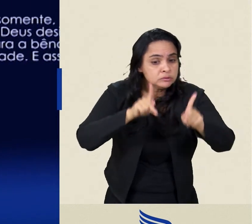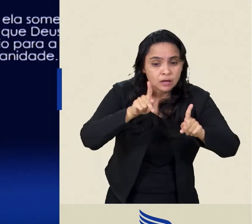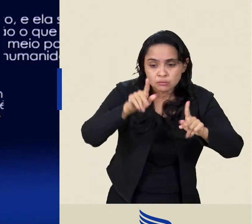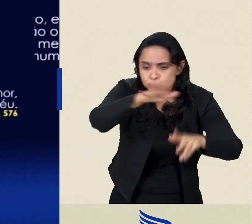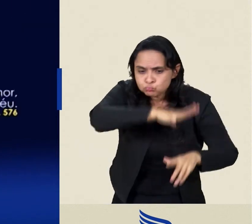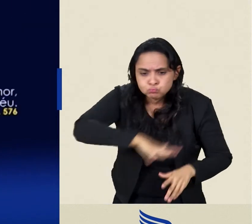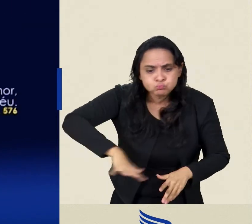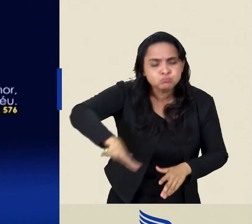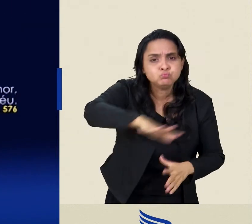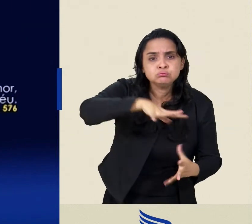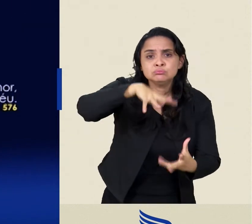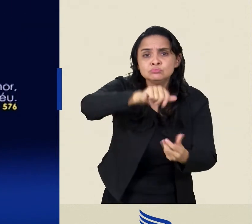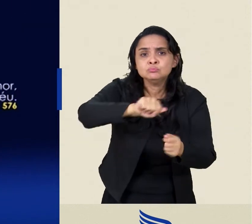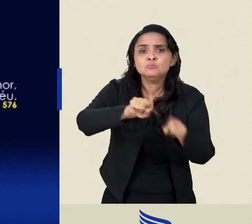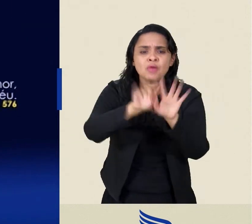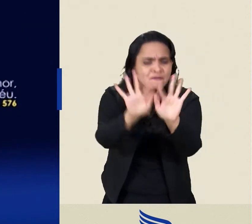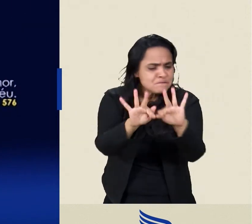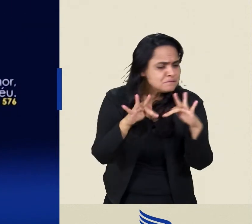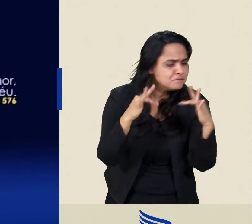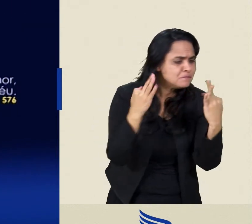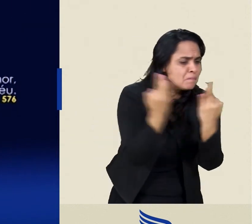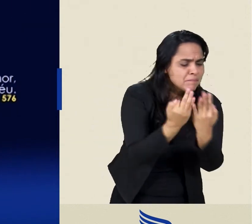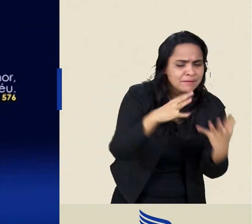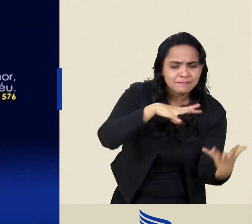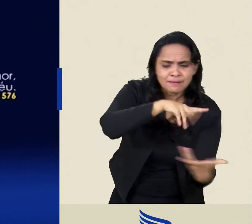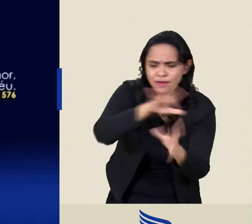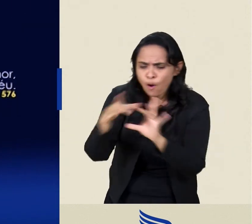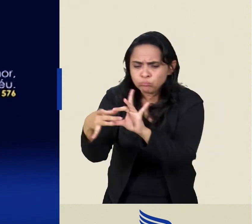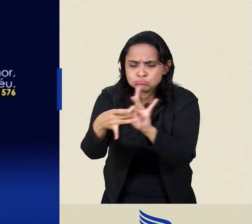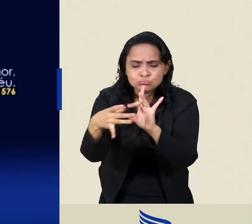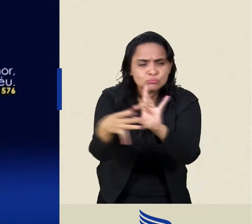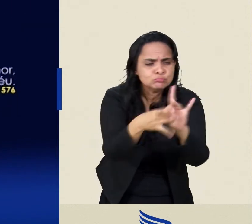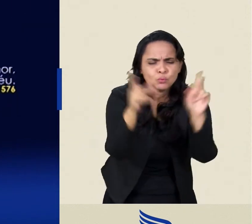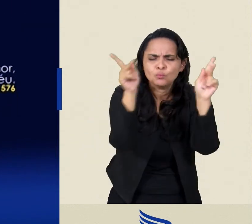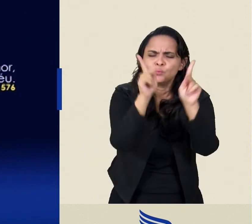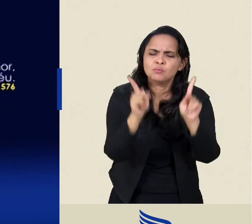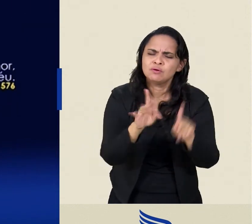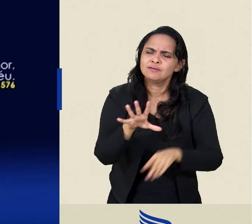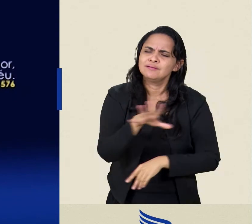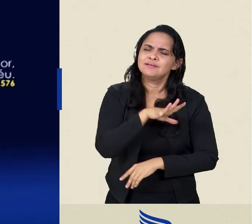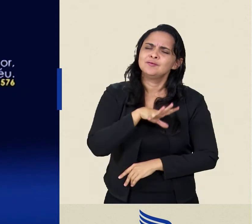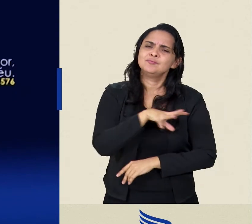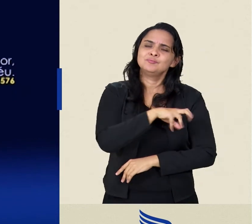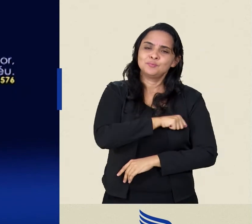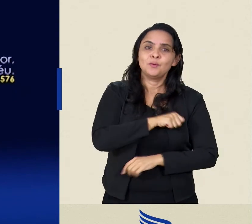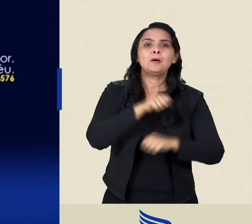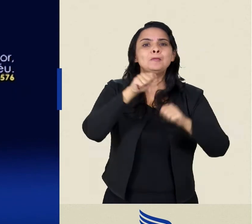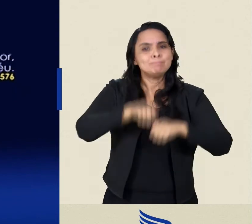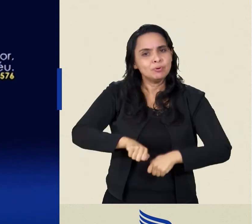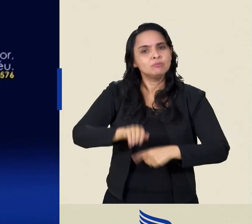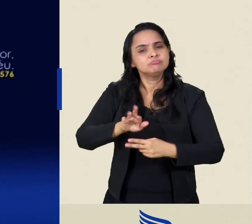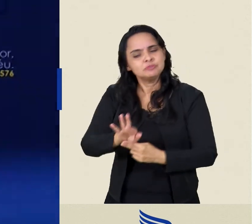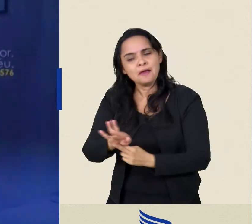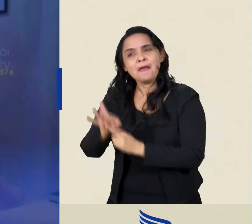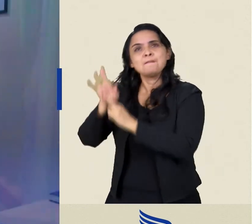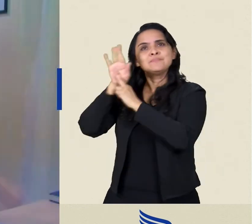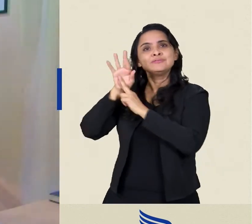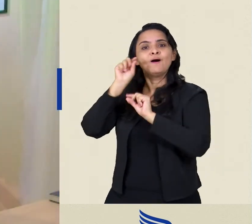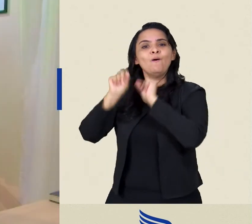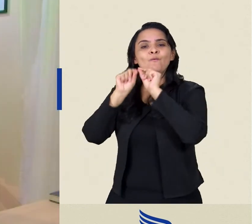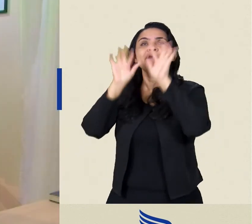E assim as famílias da terra, em sua união, paz e amor, podem representar a família do